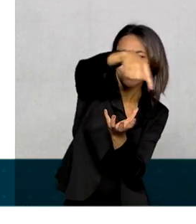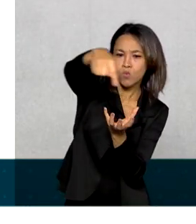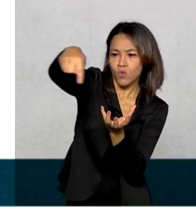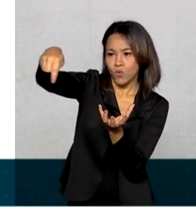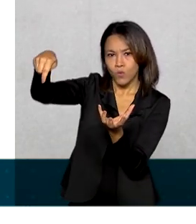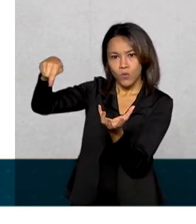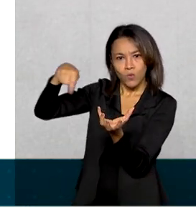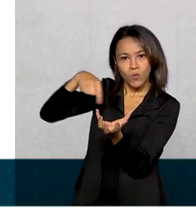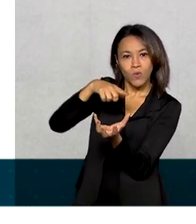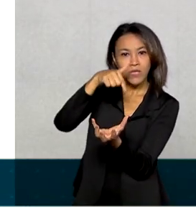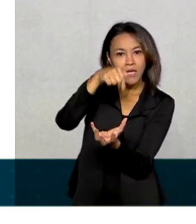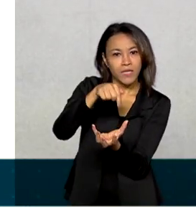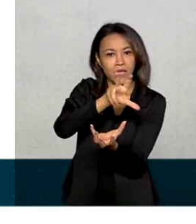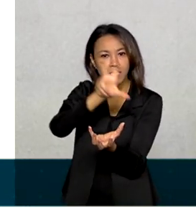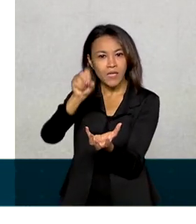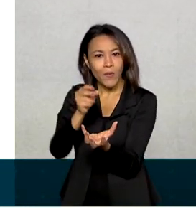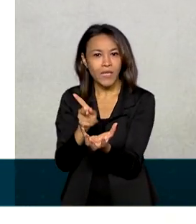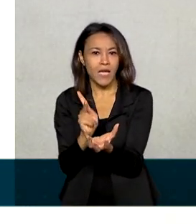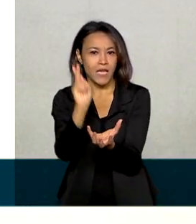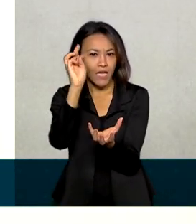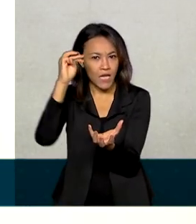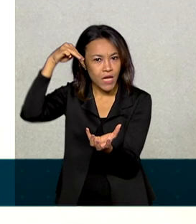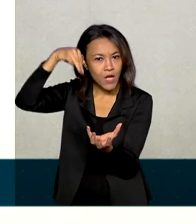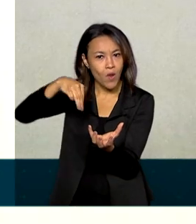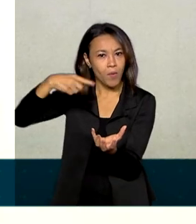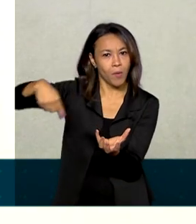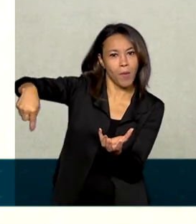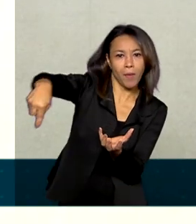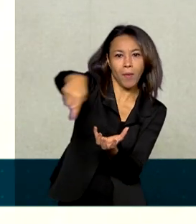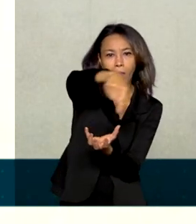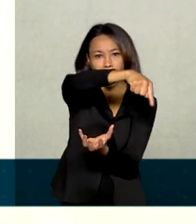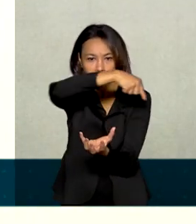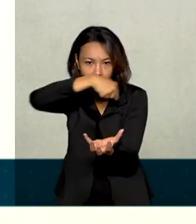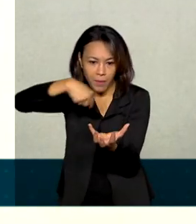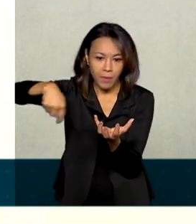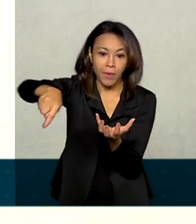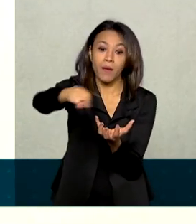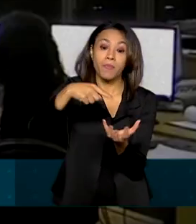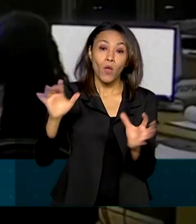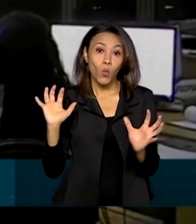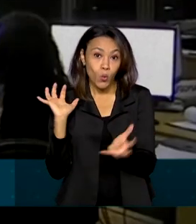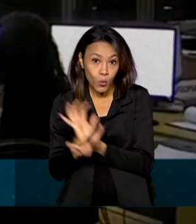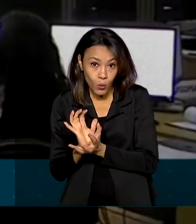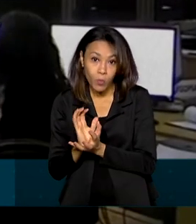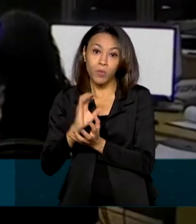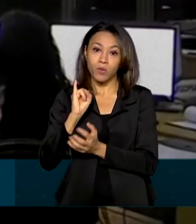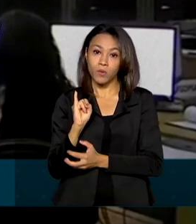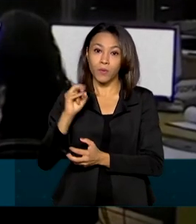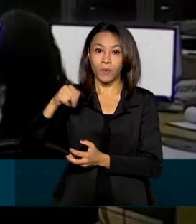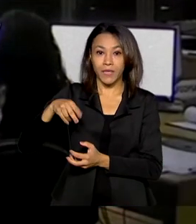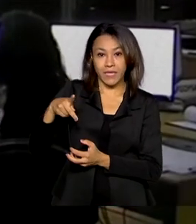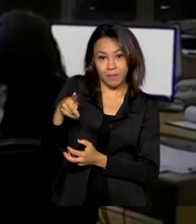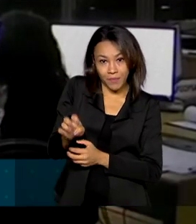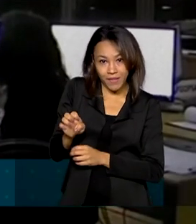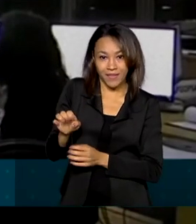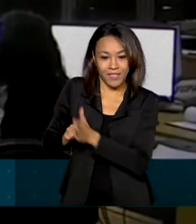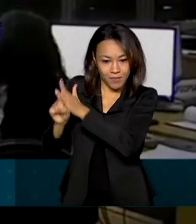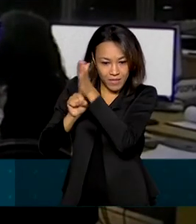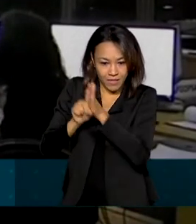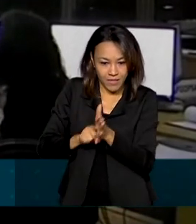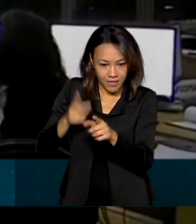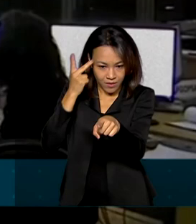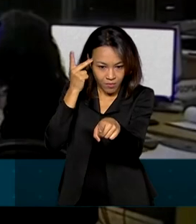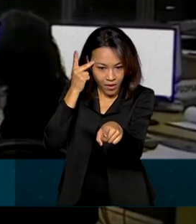750 quilômetros da superfície do planeta. A equipe do INPE, em São José dos Campos, interior paulista,